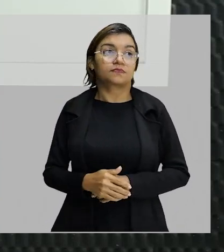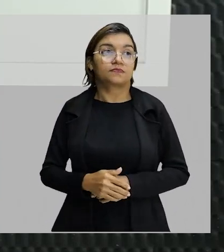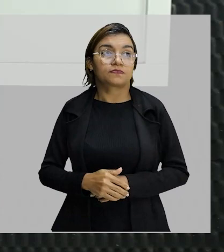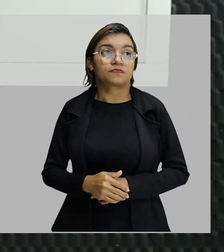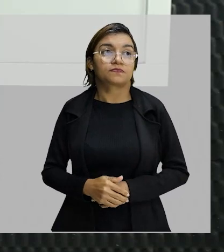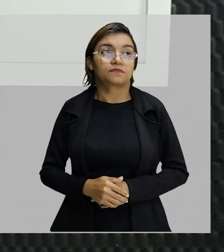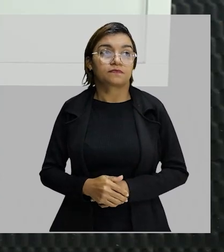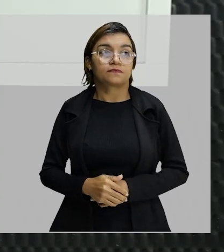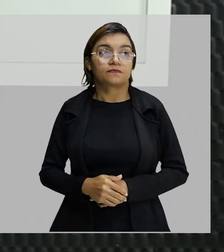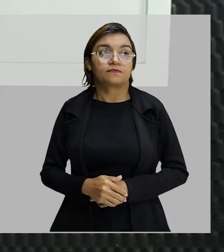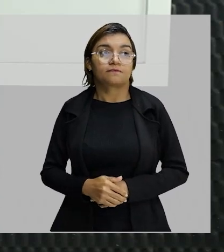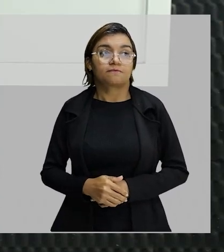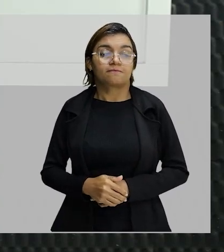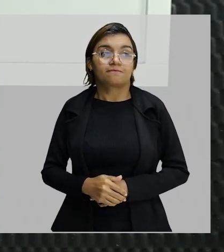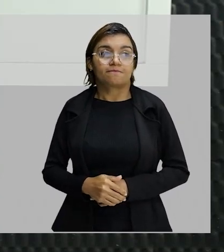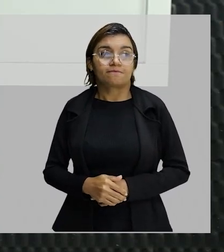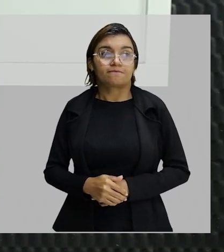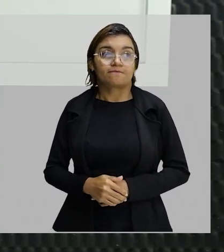sobre a